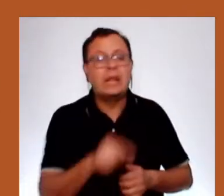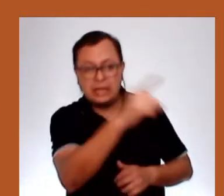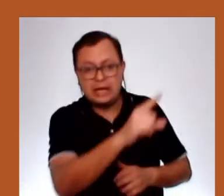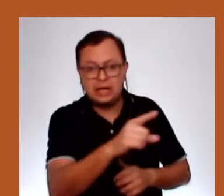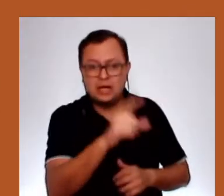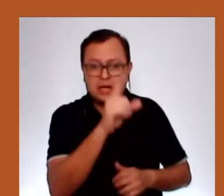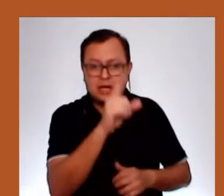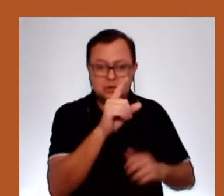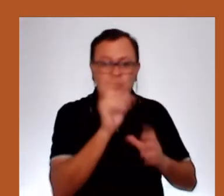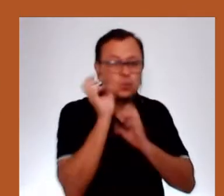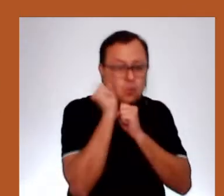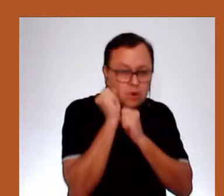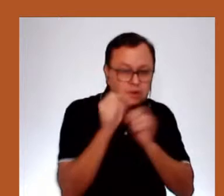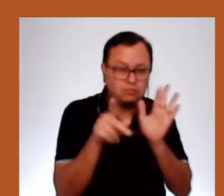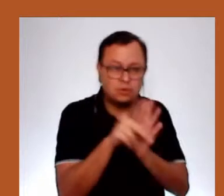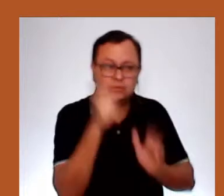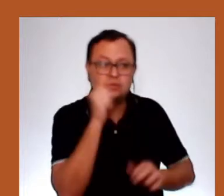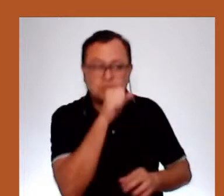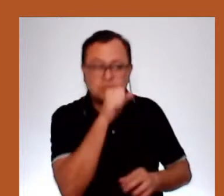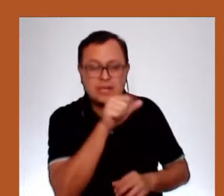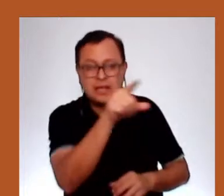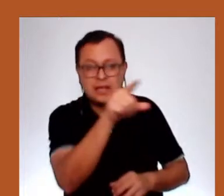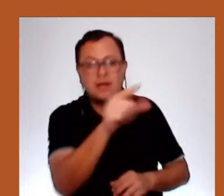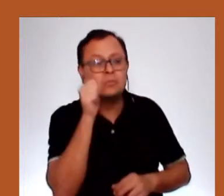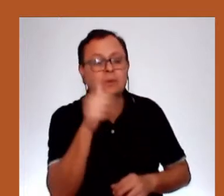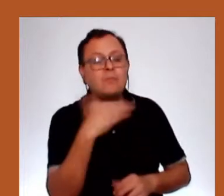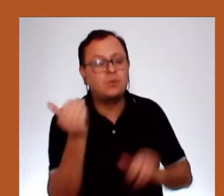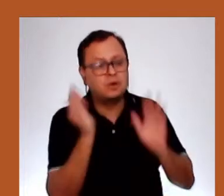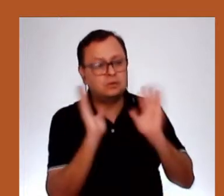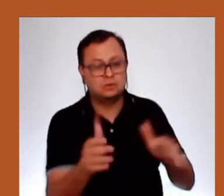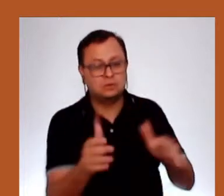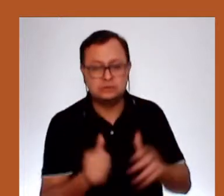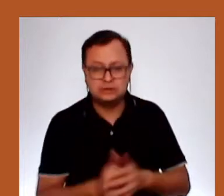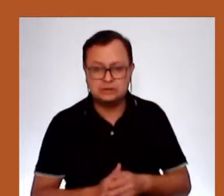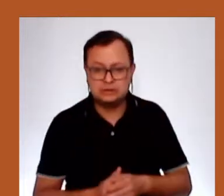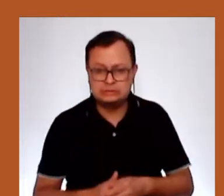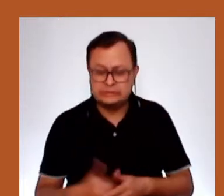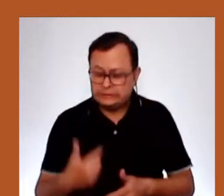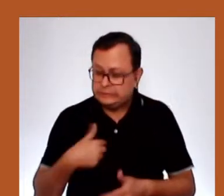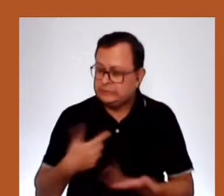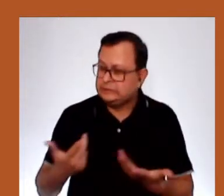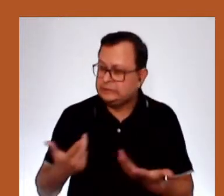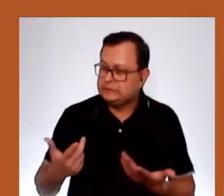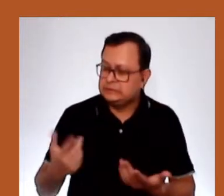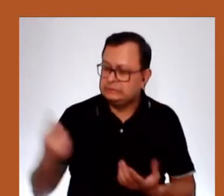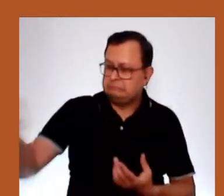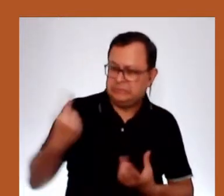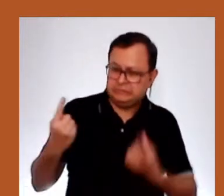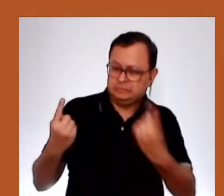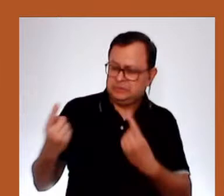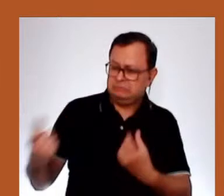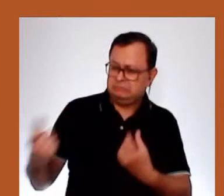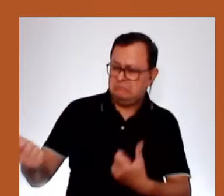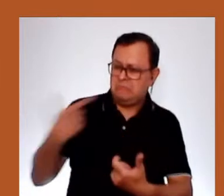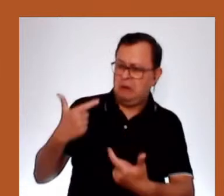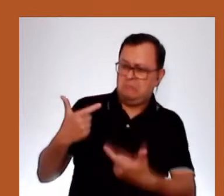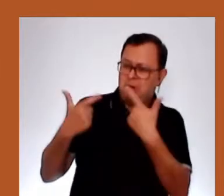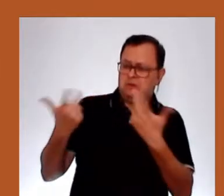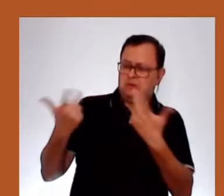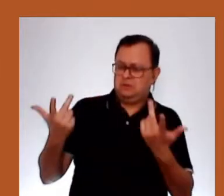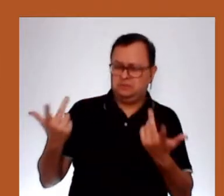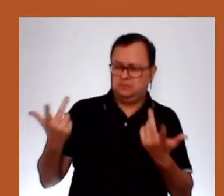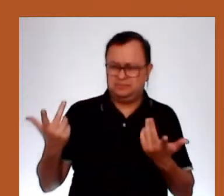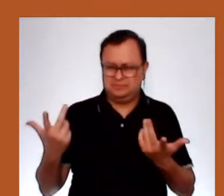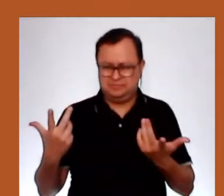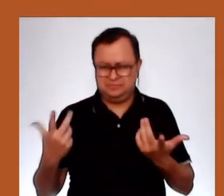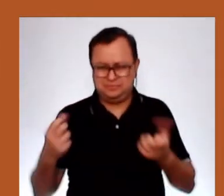ela fala que é exemplar esse atendimento no Hospital Premier. Ela fala, eu quase morri junto com a minha mãe de tanto sofrimento. Primeiro que eu sinto muito,